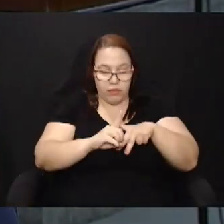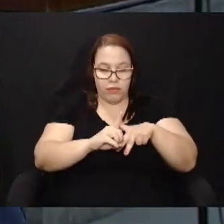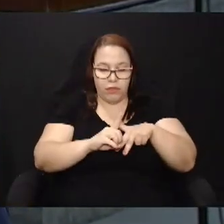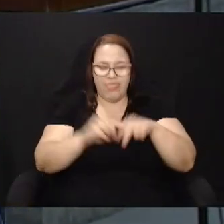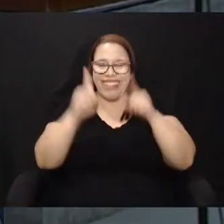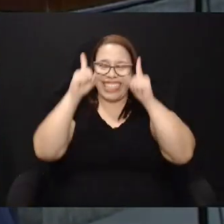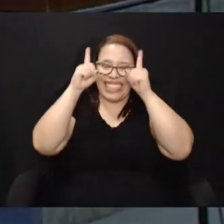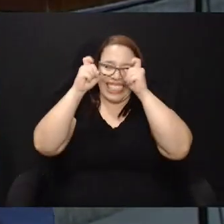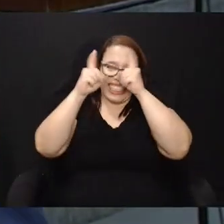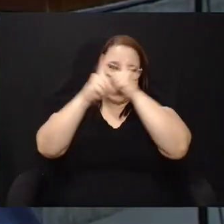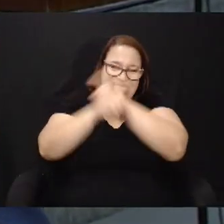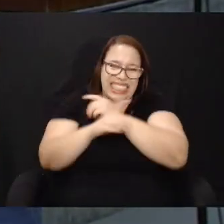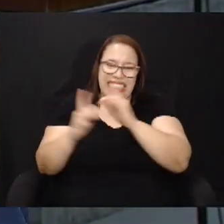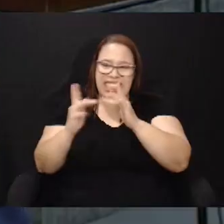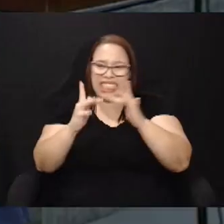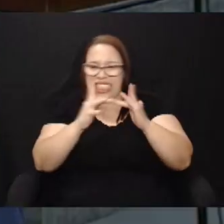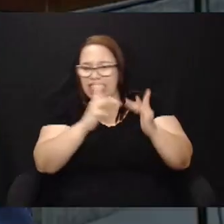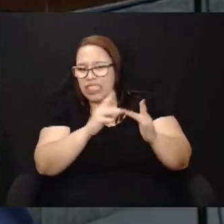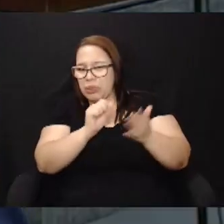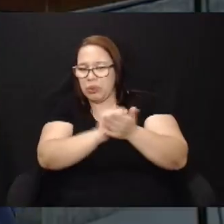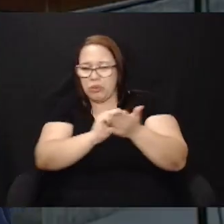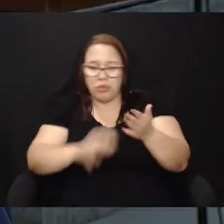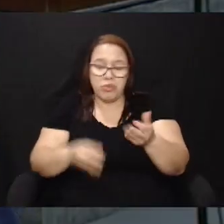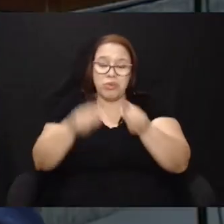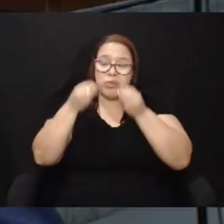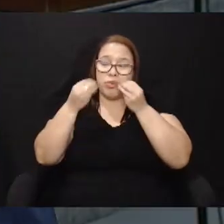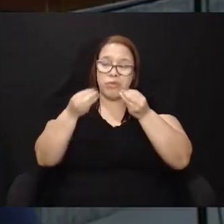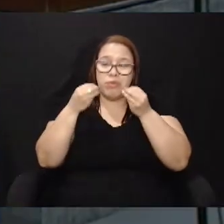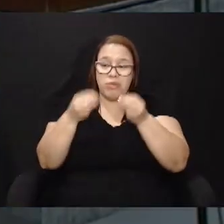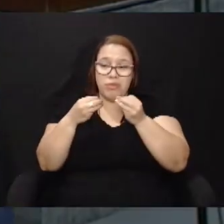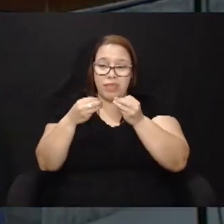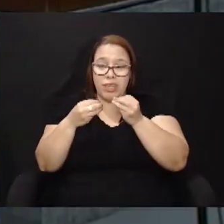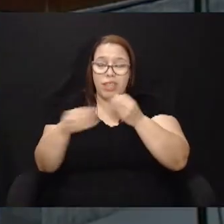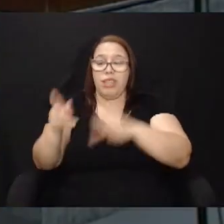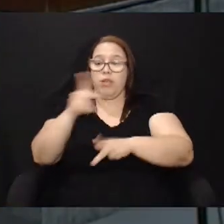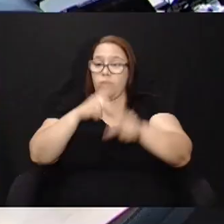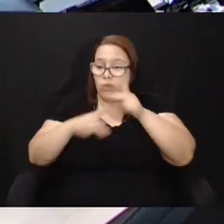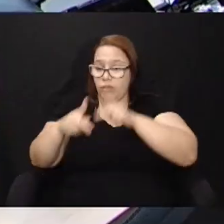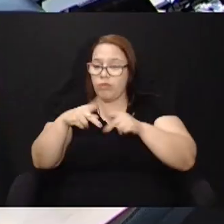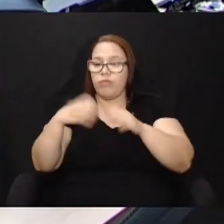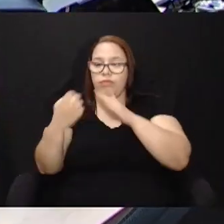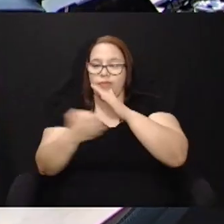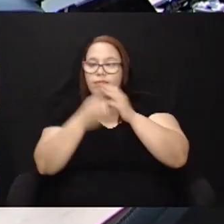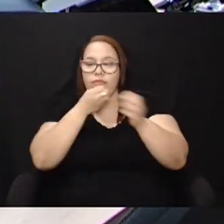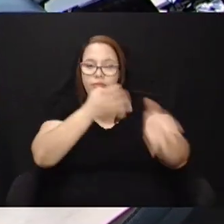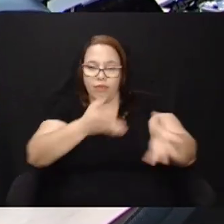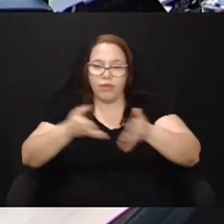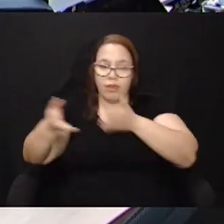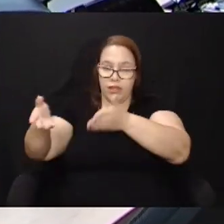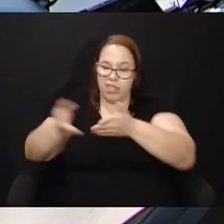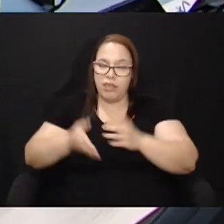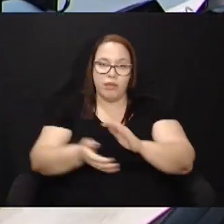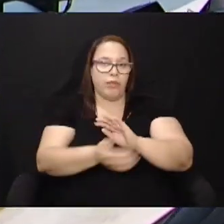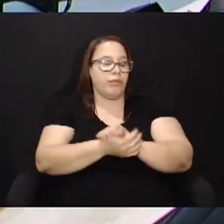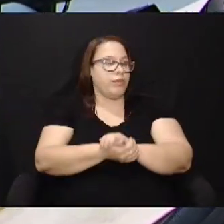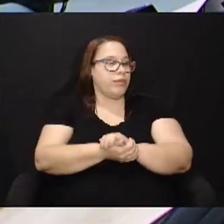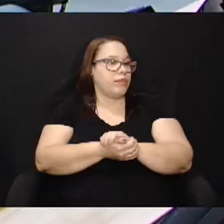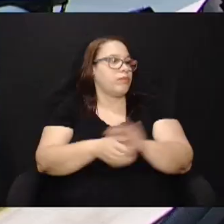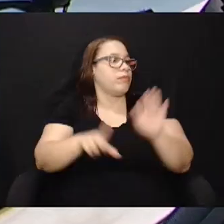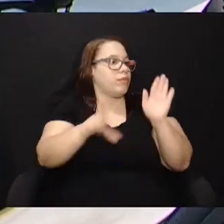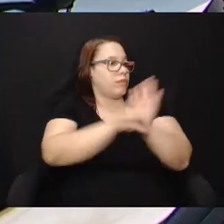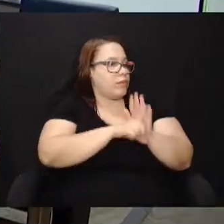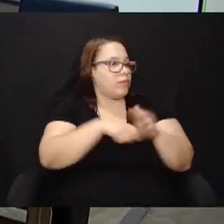encontrar atividades como essa para esse nicho, para esse público. Então as empresas são muito bem-vindas nessa questão. Para se tornar lei, o projeto deverá